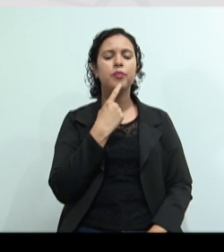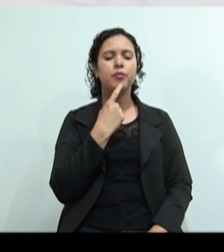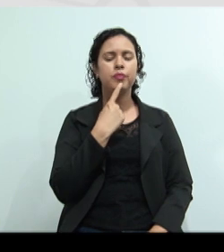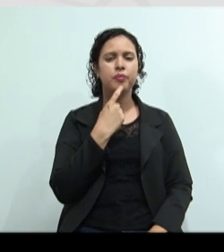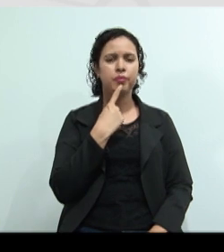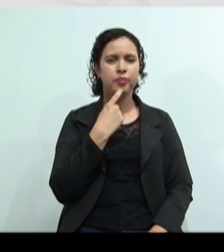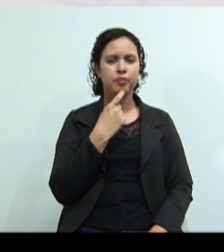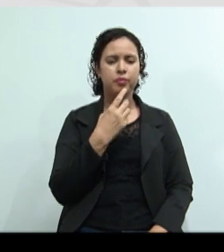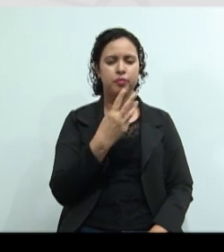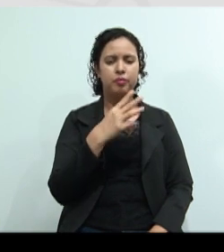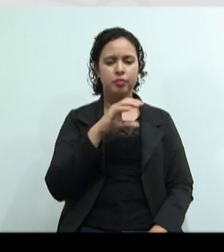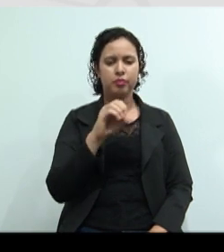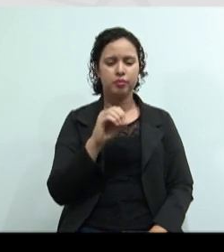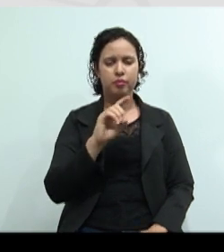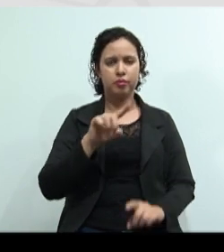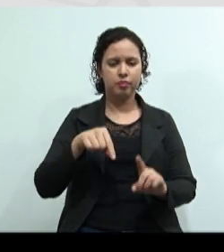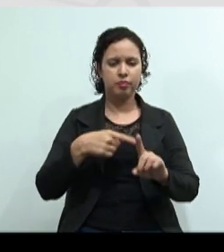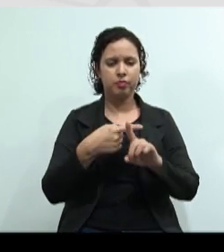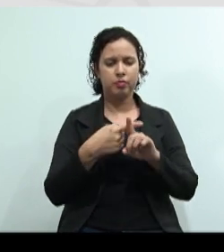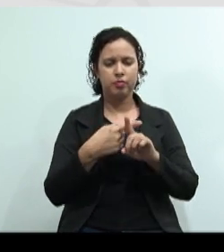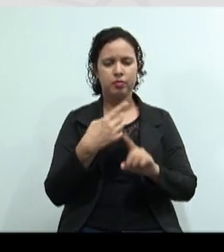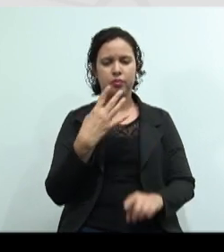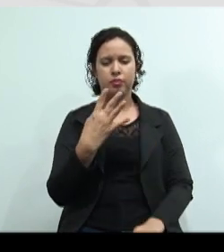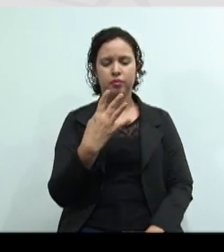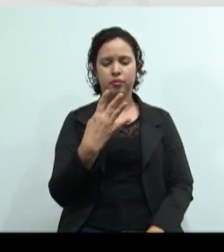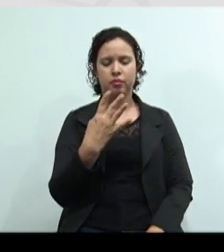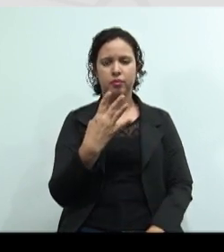Então, 30 vezes 4,50, ele vem para cá.